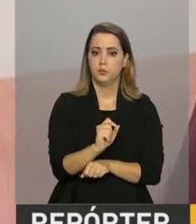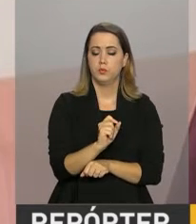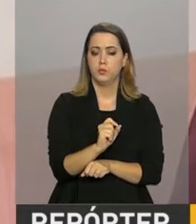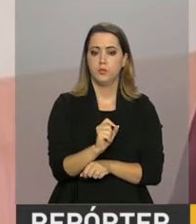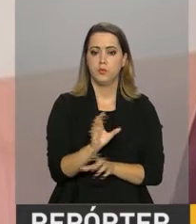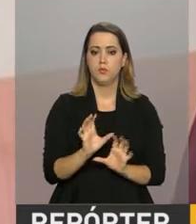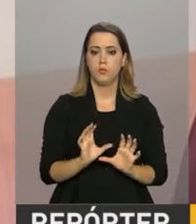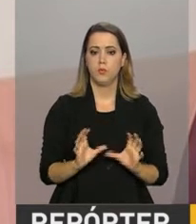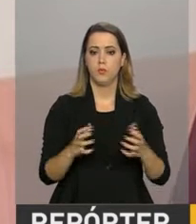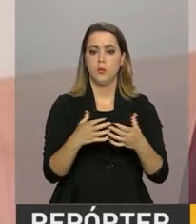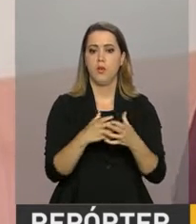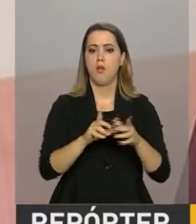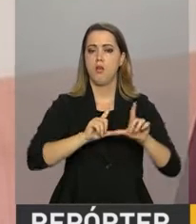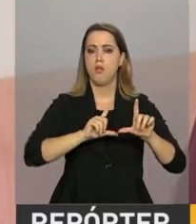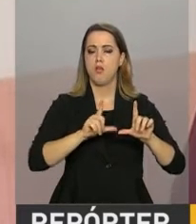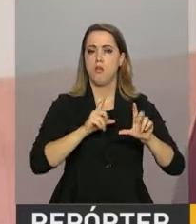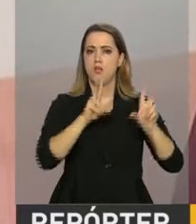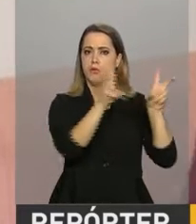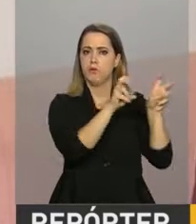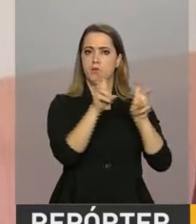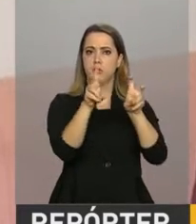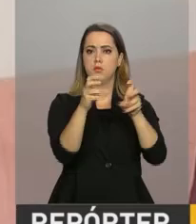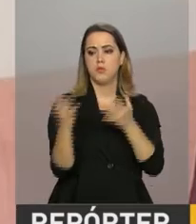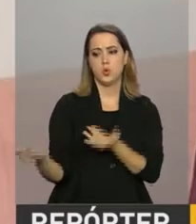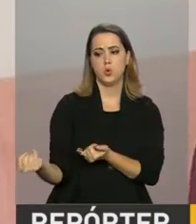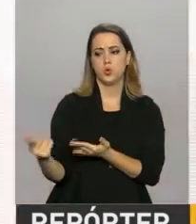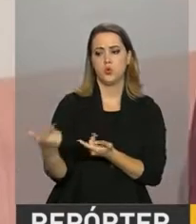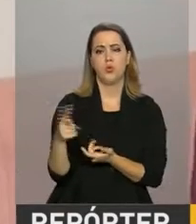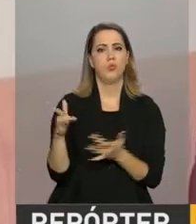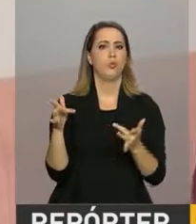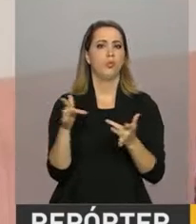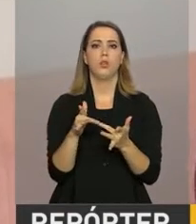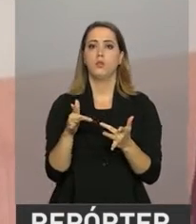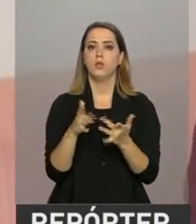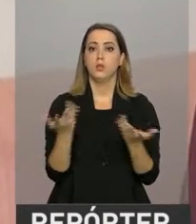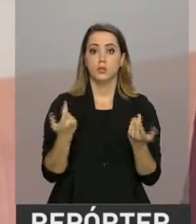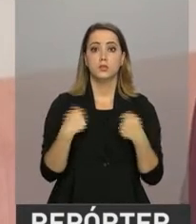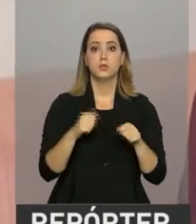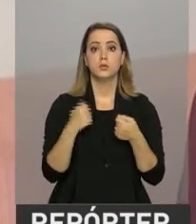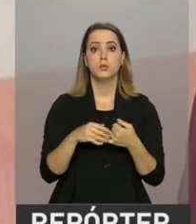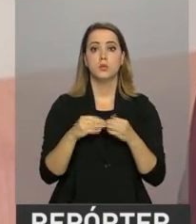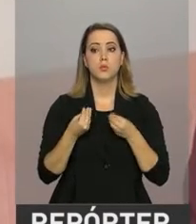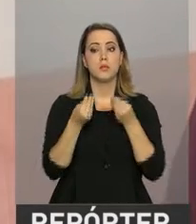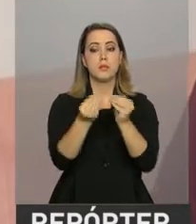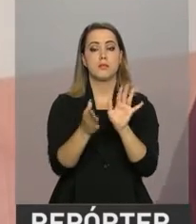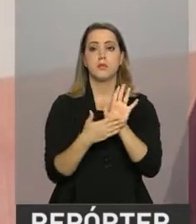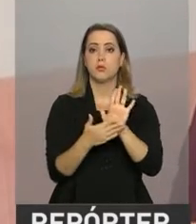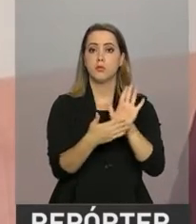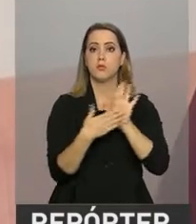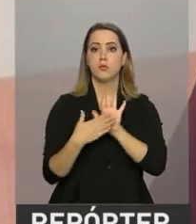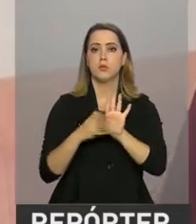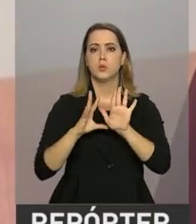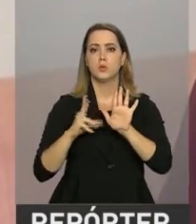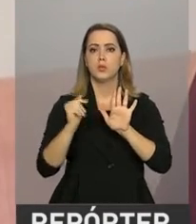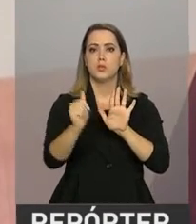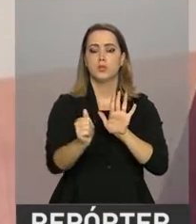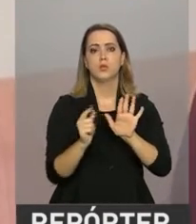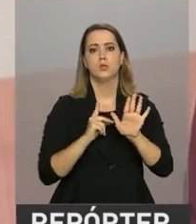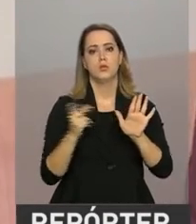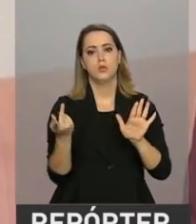ele toma temas que a minha juventude não teve contato a gente precisa atualizar todos os conceitos e eu vou tentar fazer isso